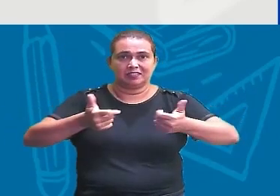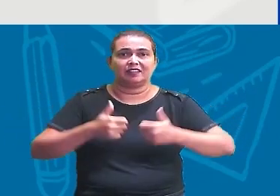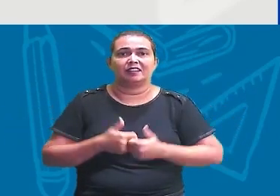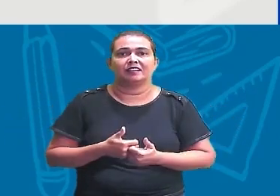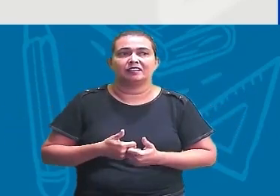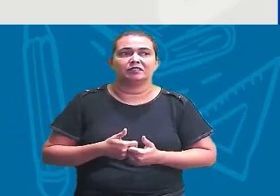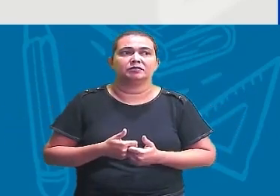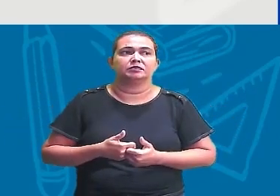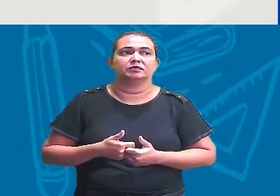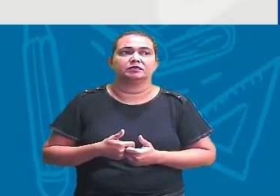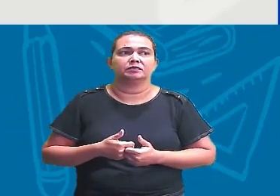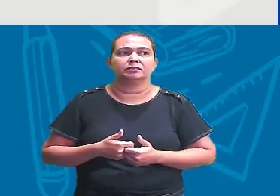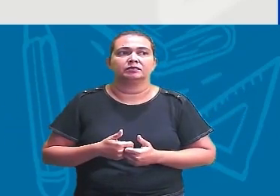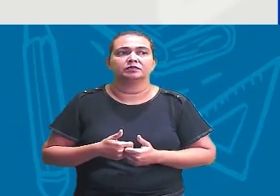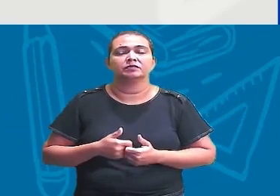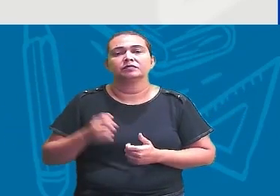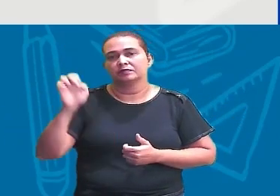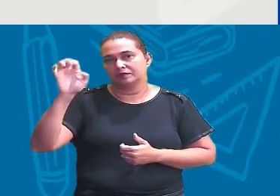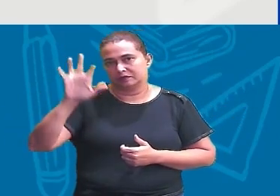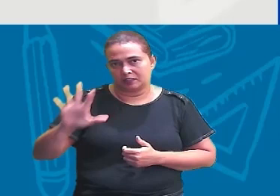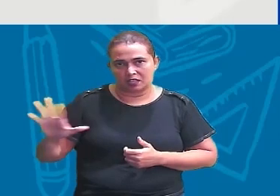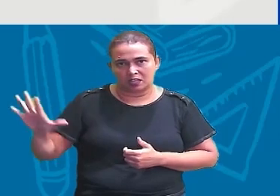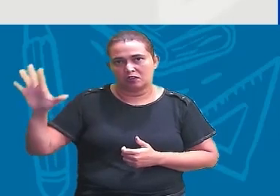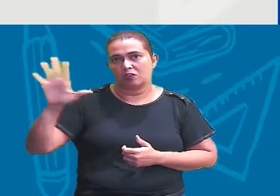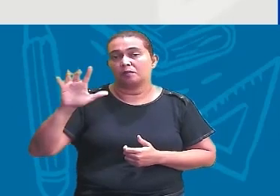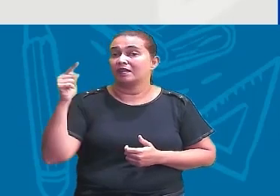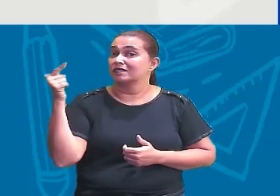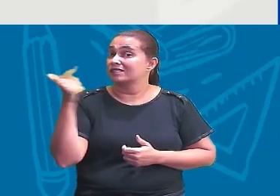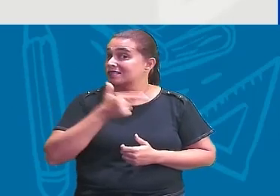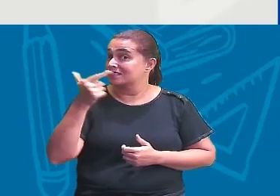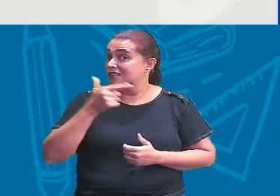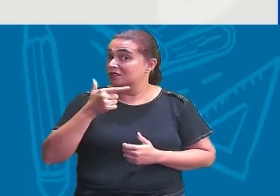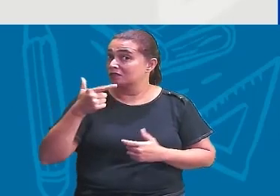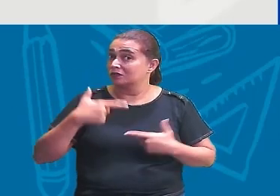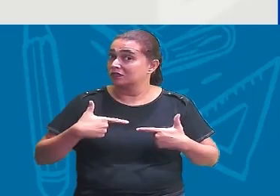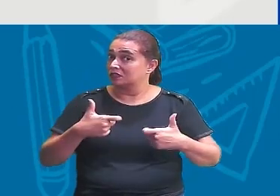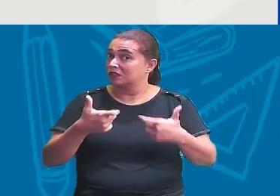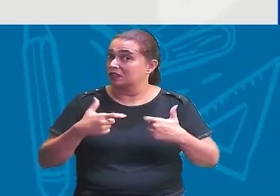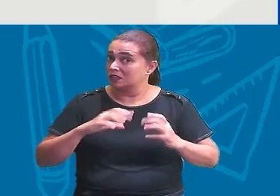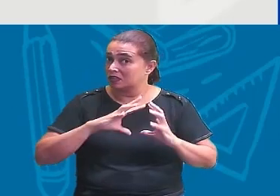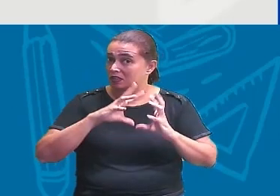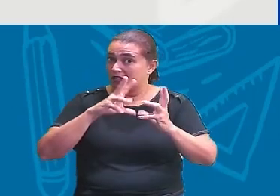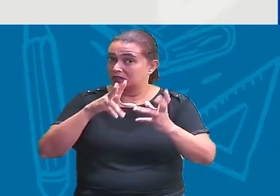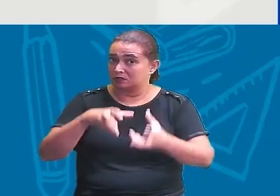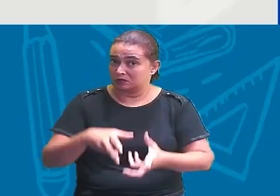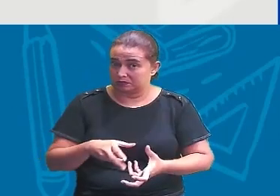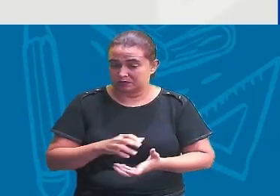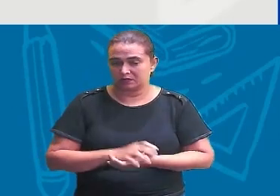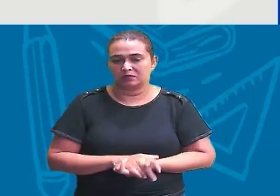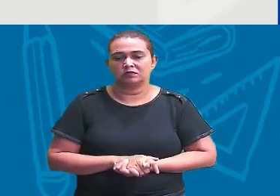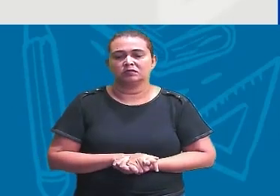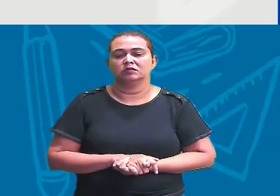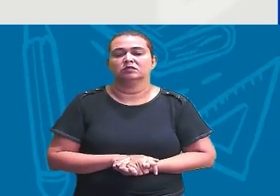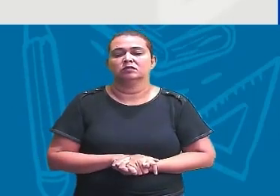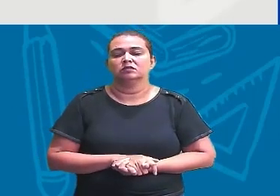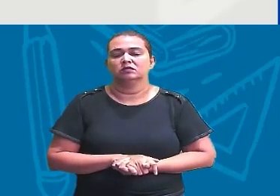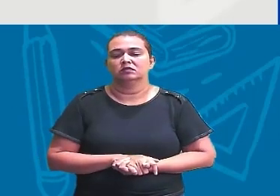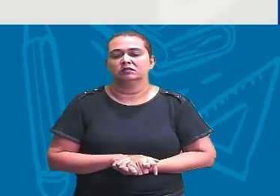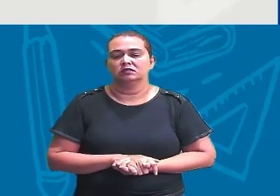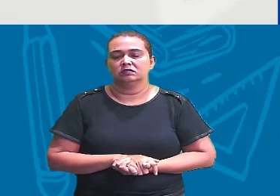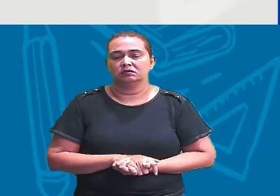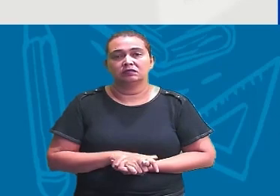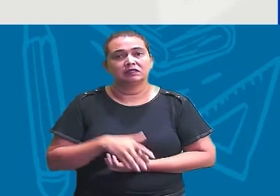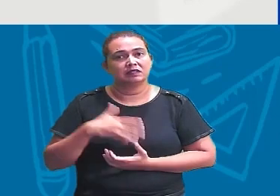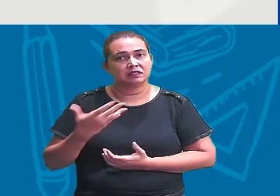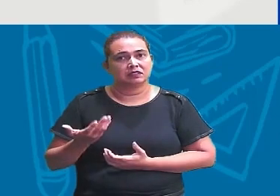Guerra vai acontecer na Europa, que é a Segunda Guerra Mundial. O desemprego também aumenta na Europa e a